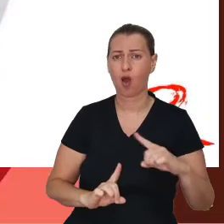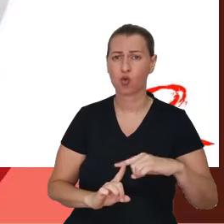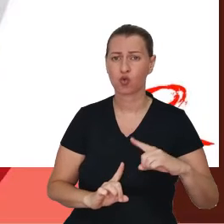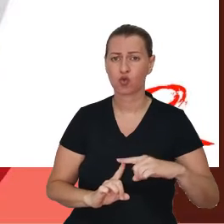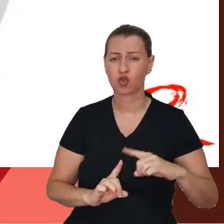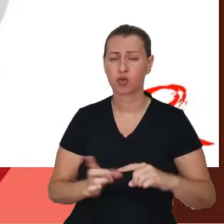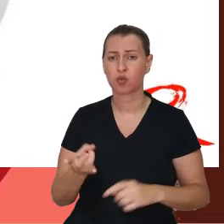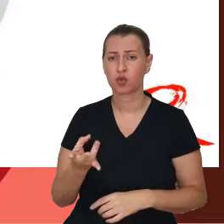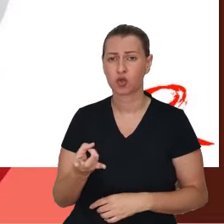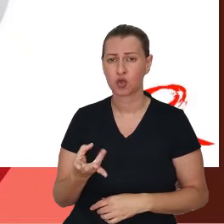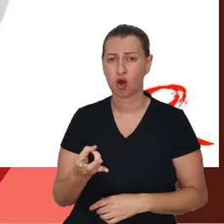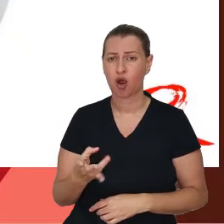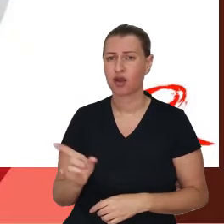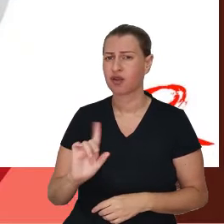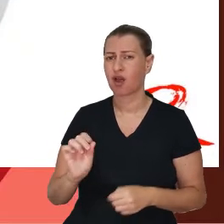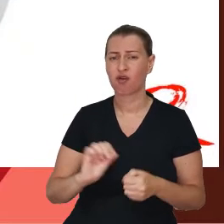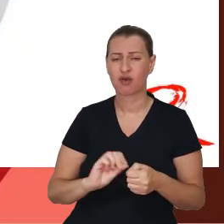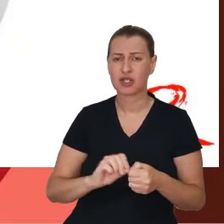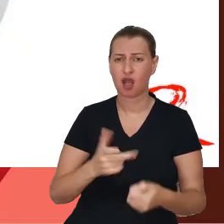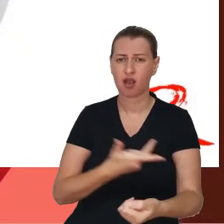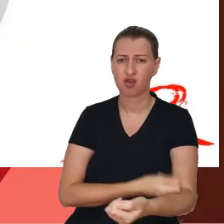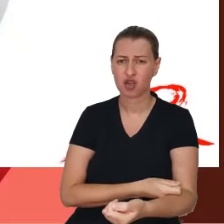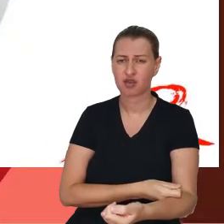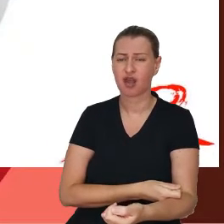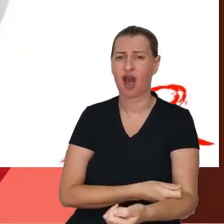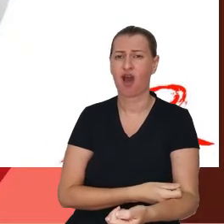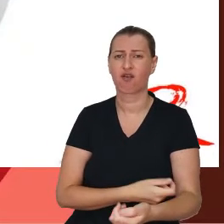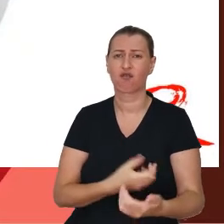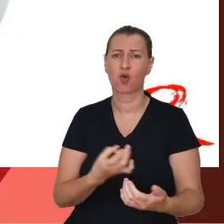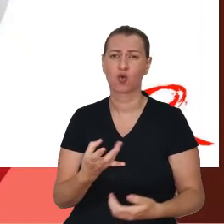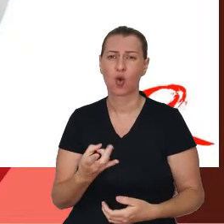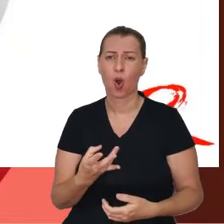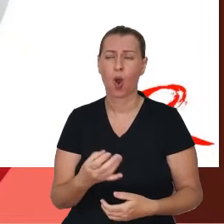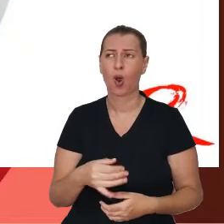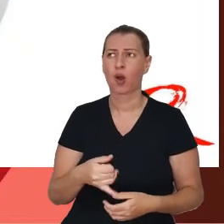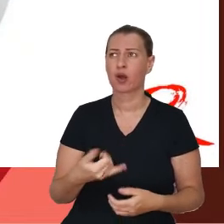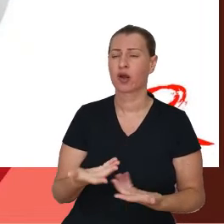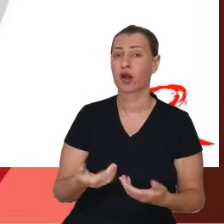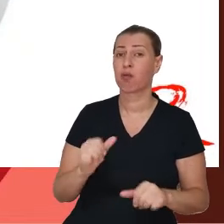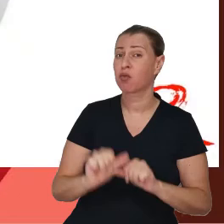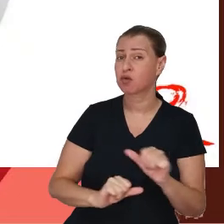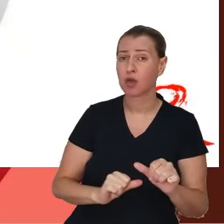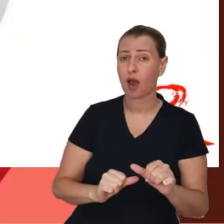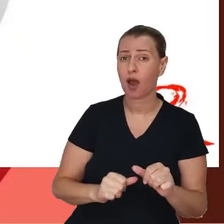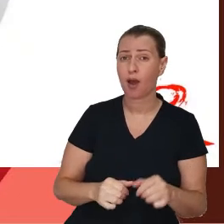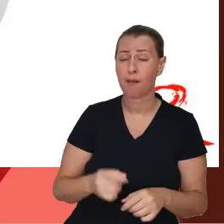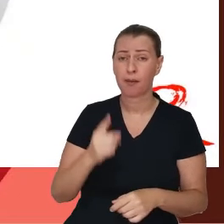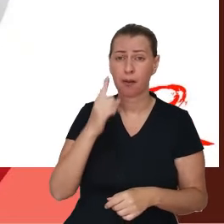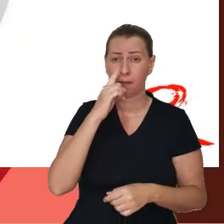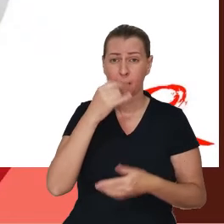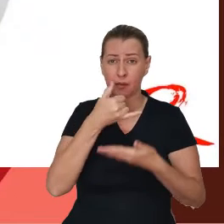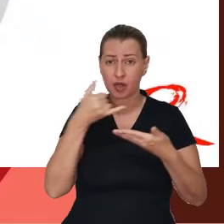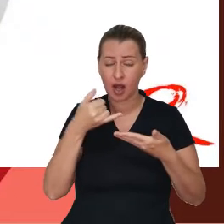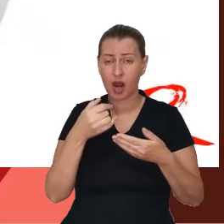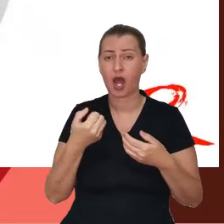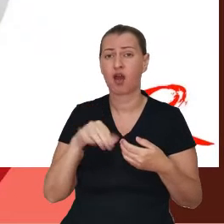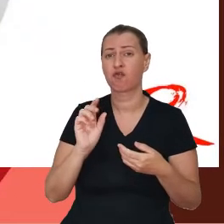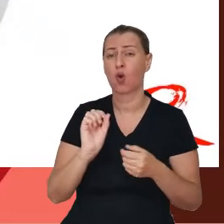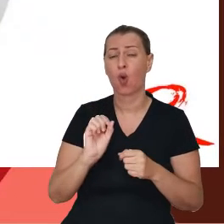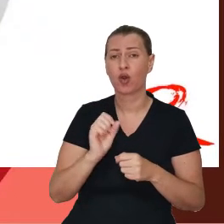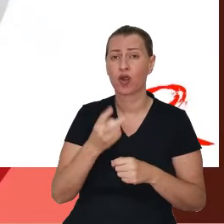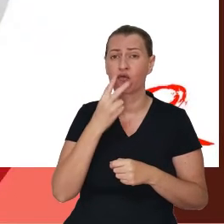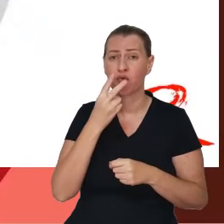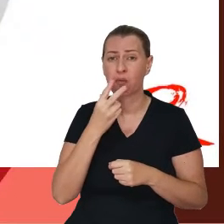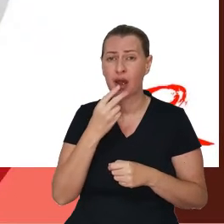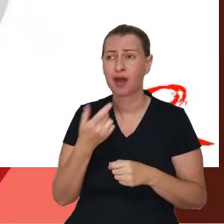de droga, de injetável para alguma inalável, ou algo que só seja fumado, né, e que não tenha contato com